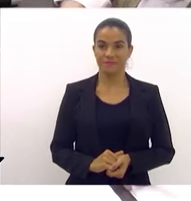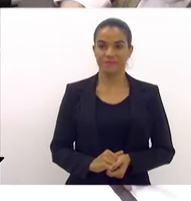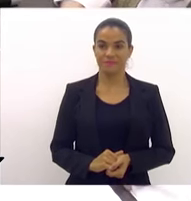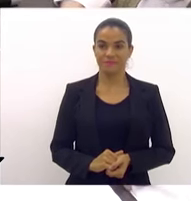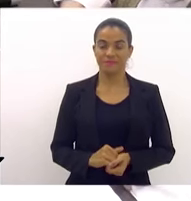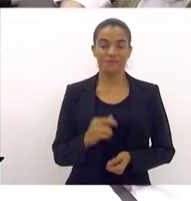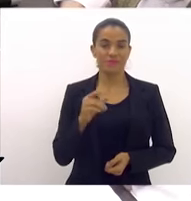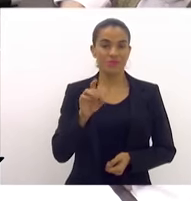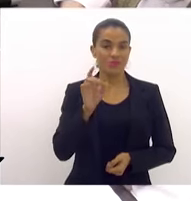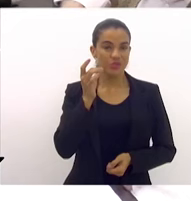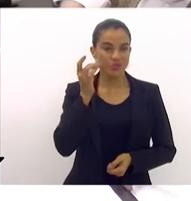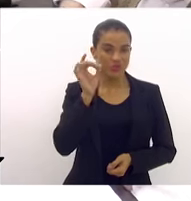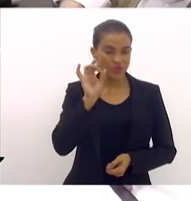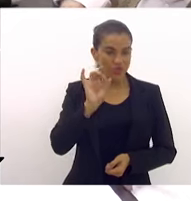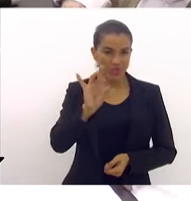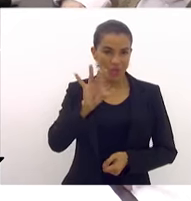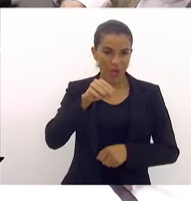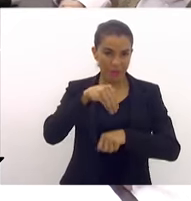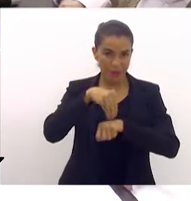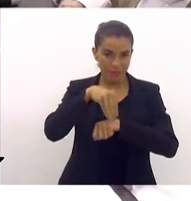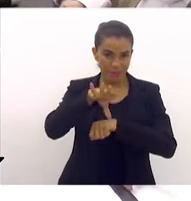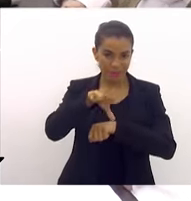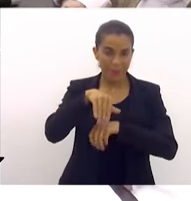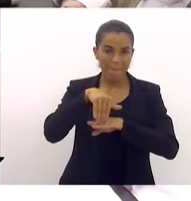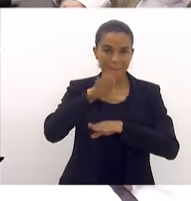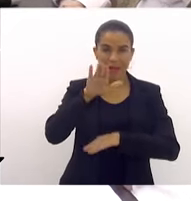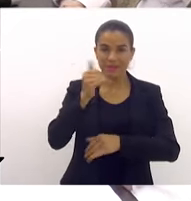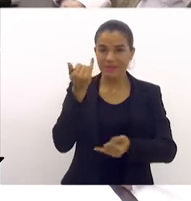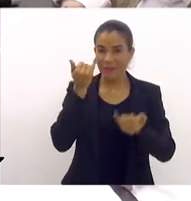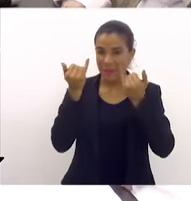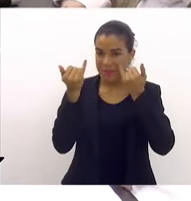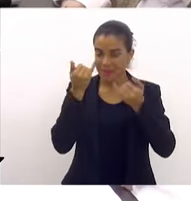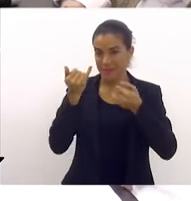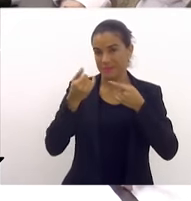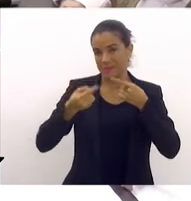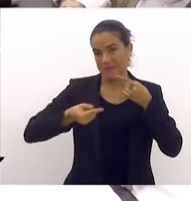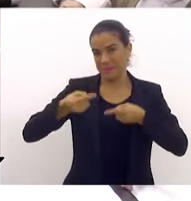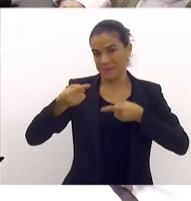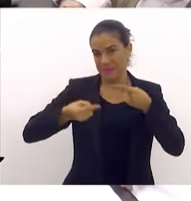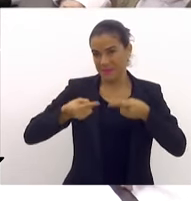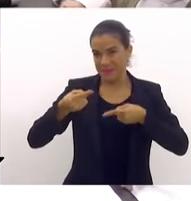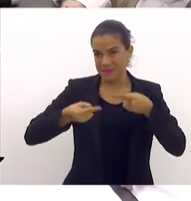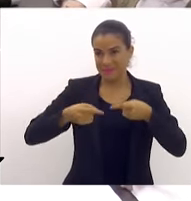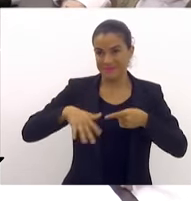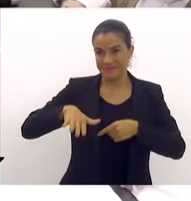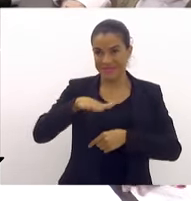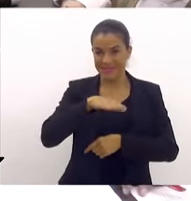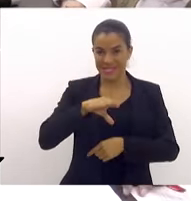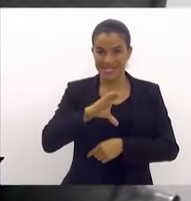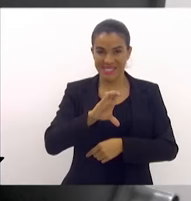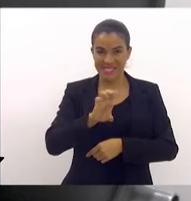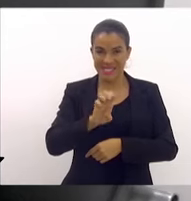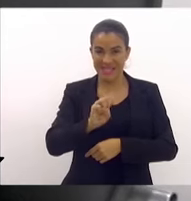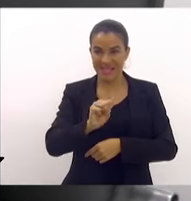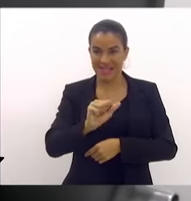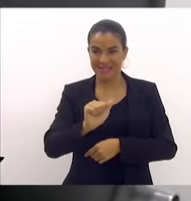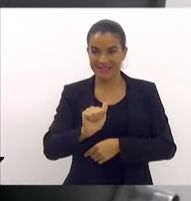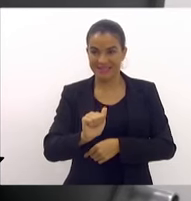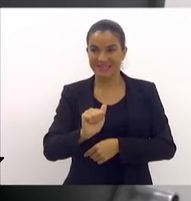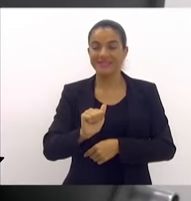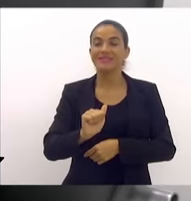Aqui, ó. Só para trazer mais um ingrediente aí para o debate, já que a gente está no SEASA, mais um